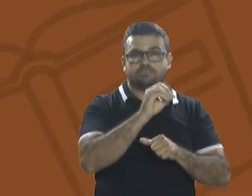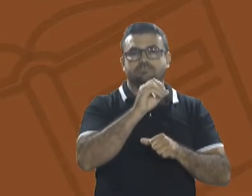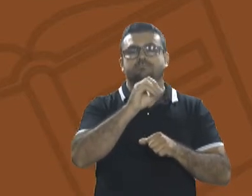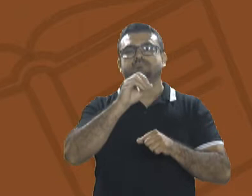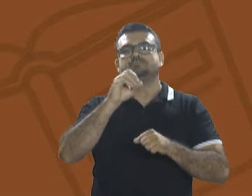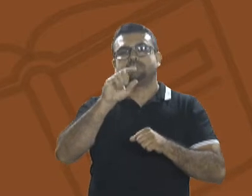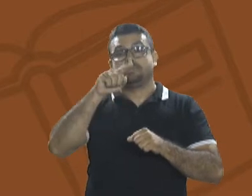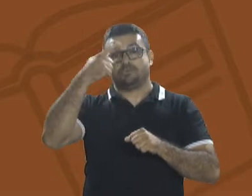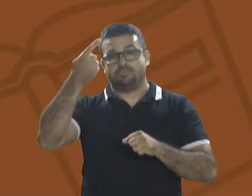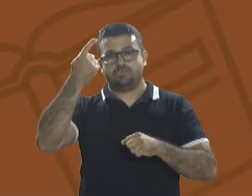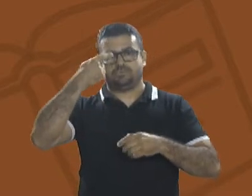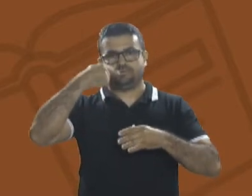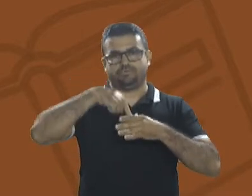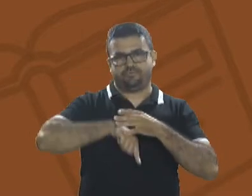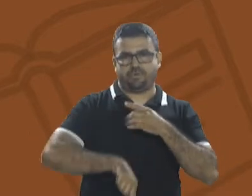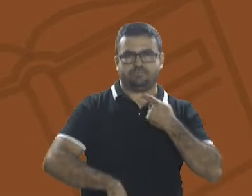corpo.